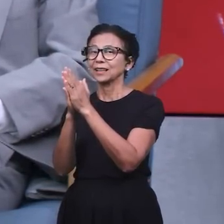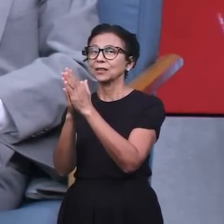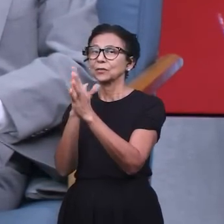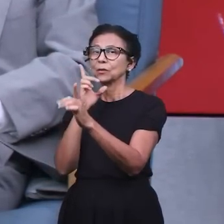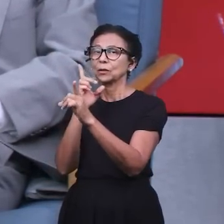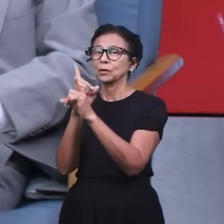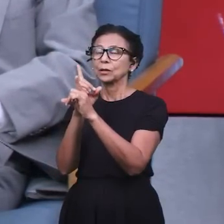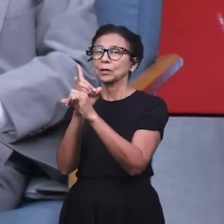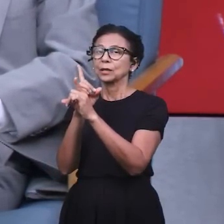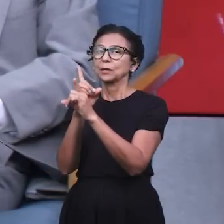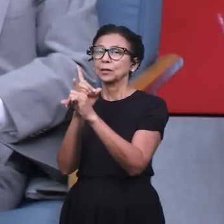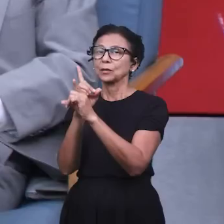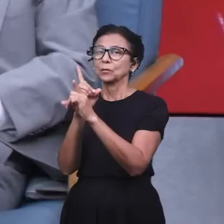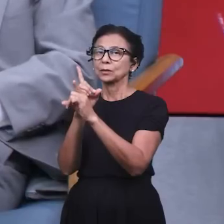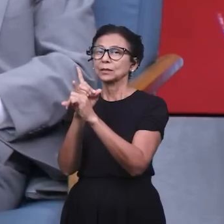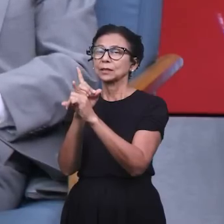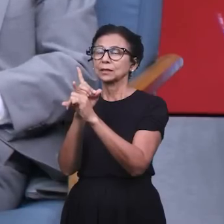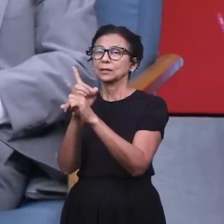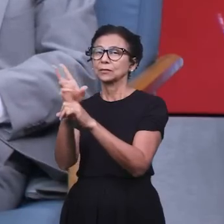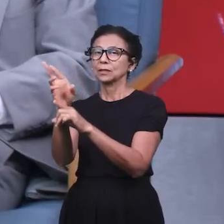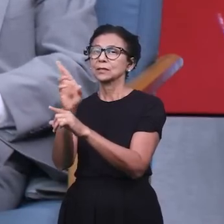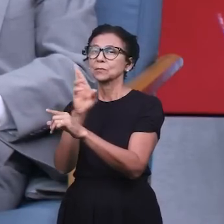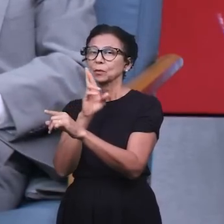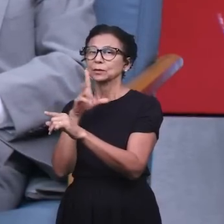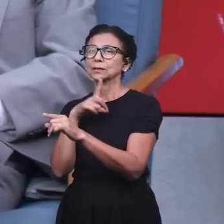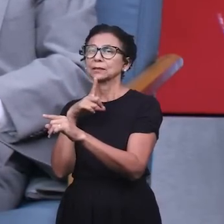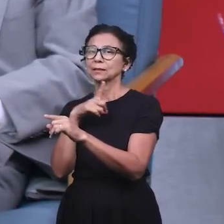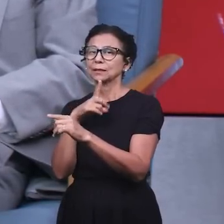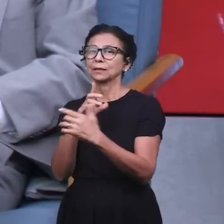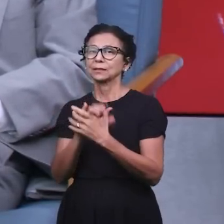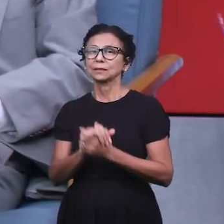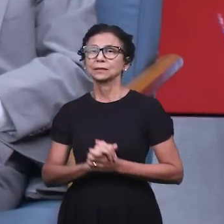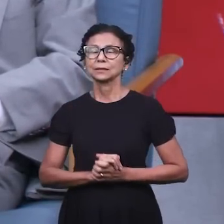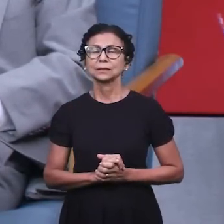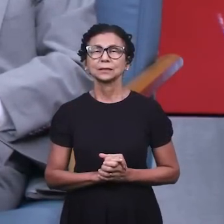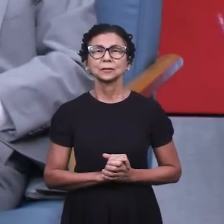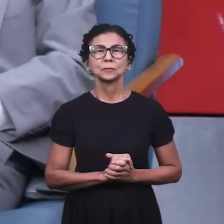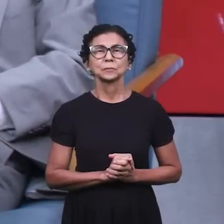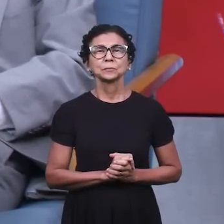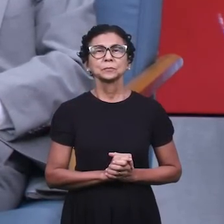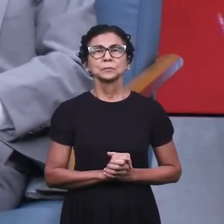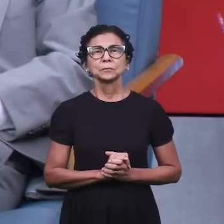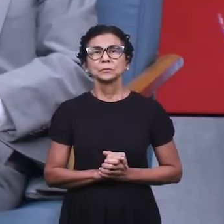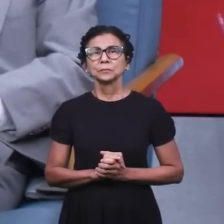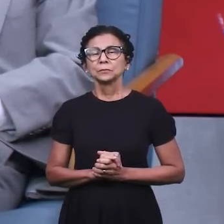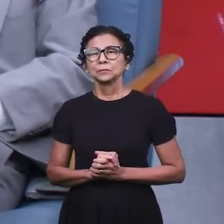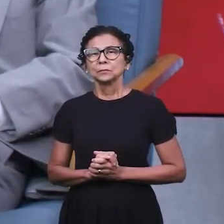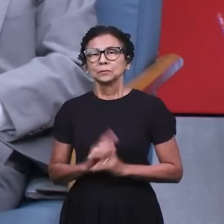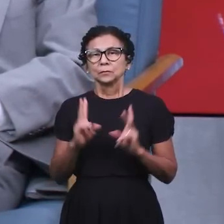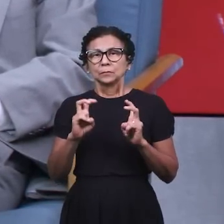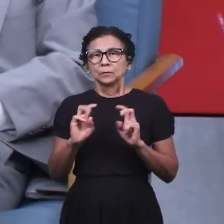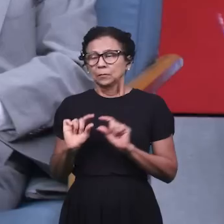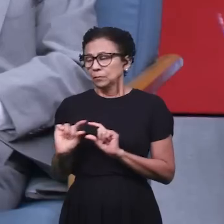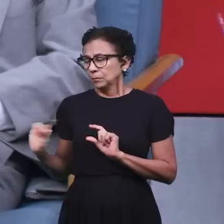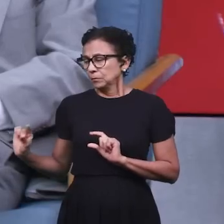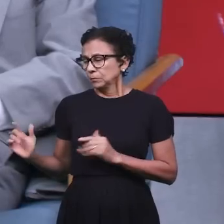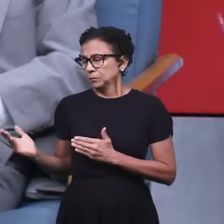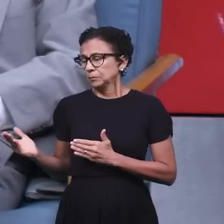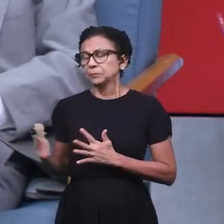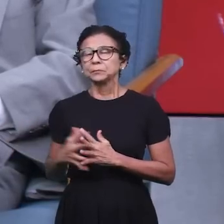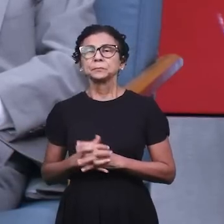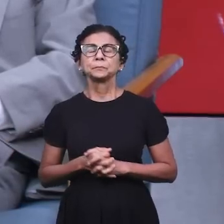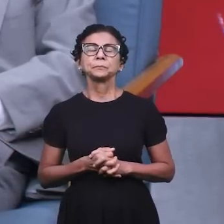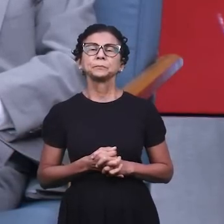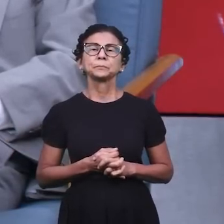colocado no rodapé da televisão para depois vocês meditarem. A madrugada é